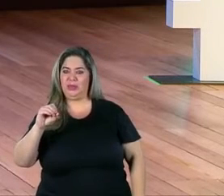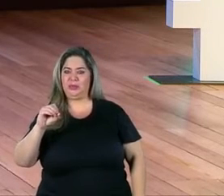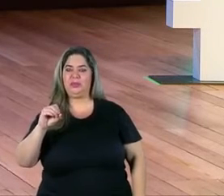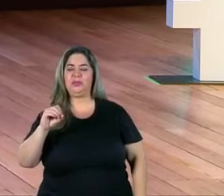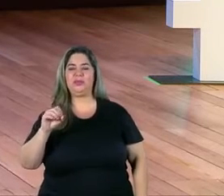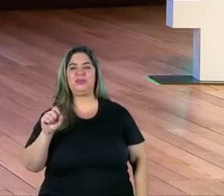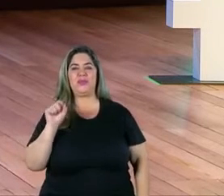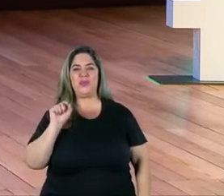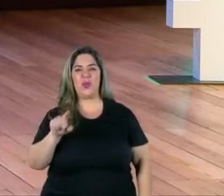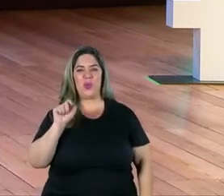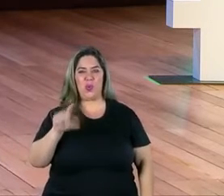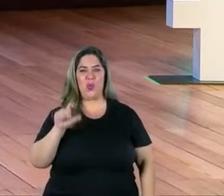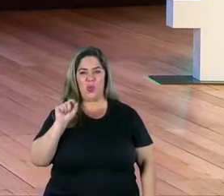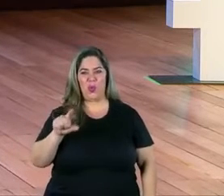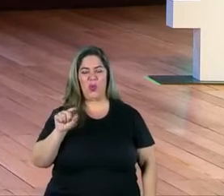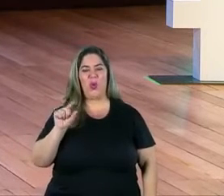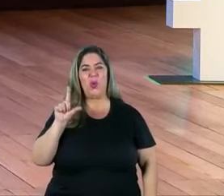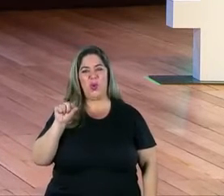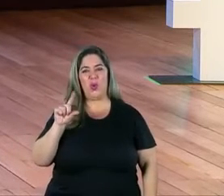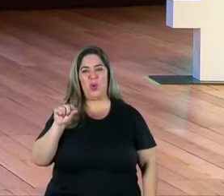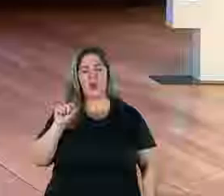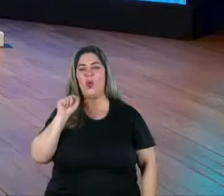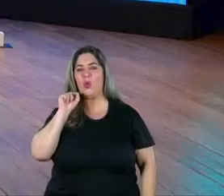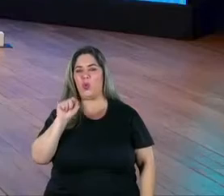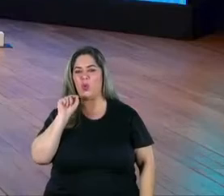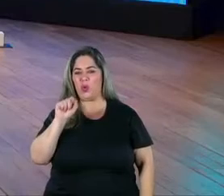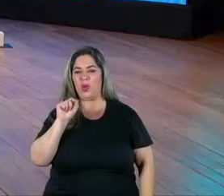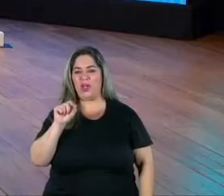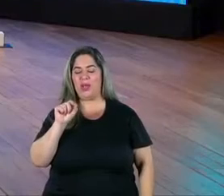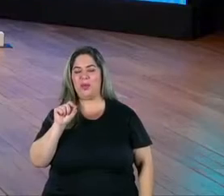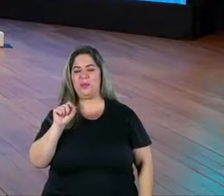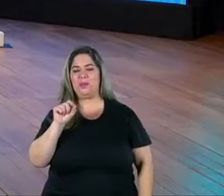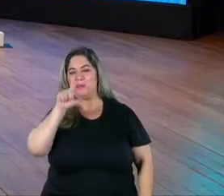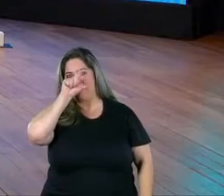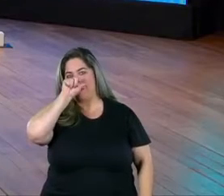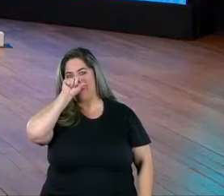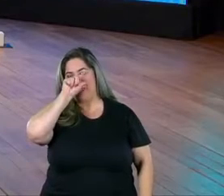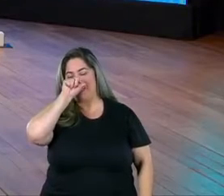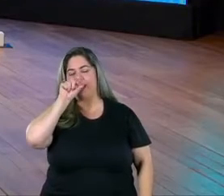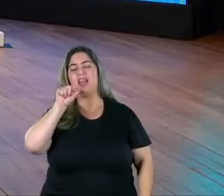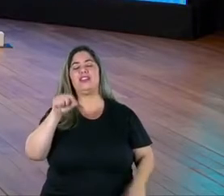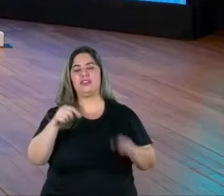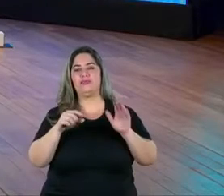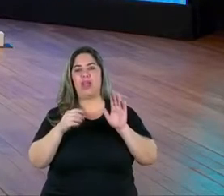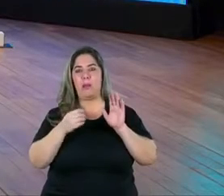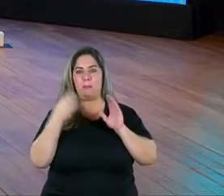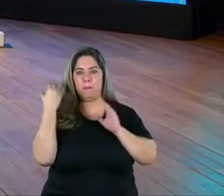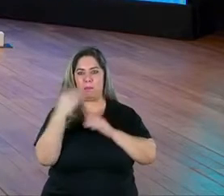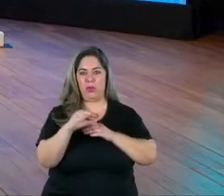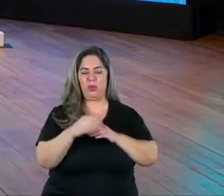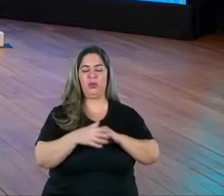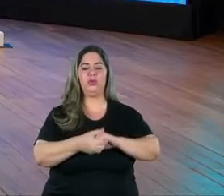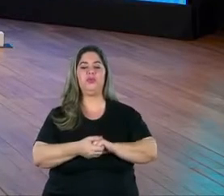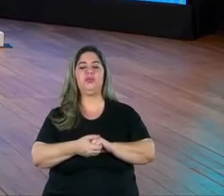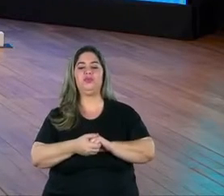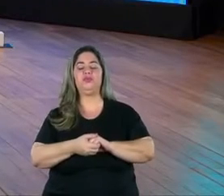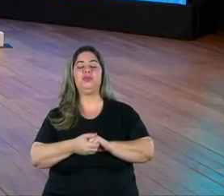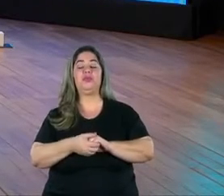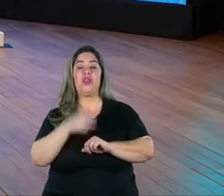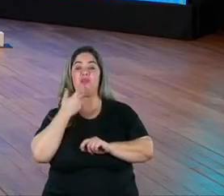acabou de reiterar no Twitter, logo depois que acabou a data do aniversário. E minha convicção, diz